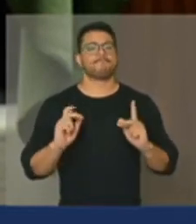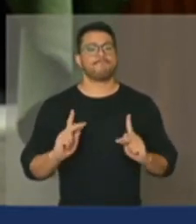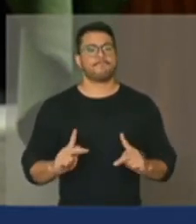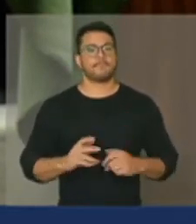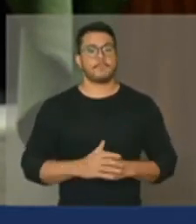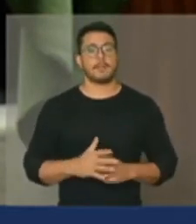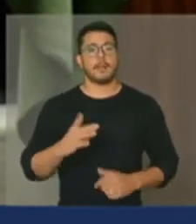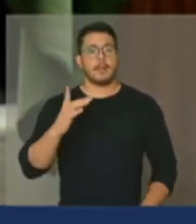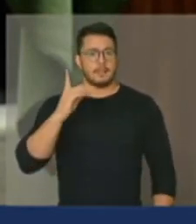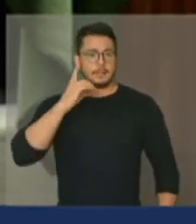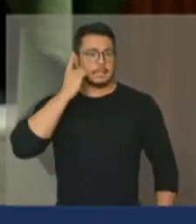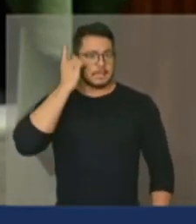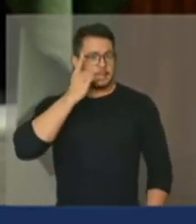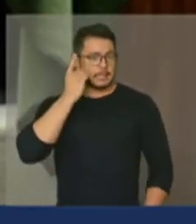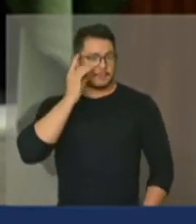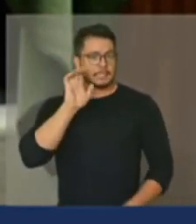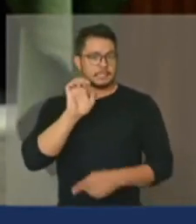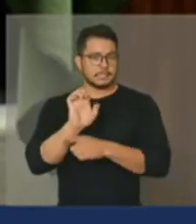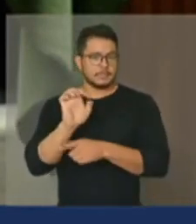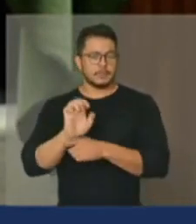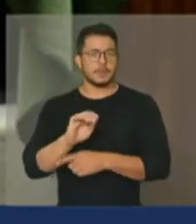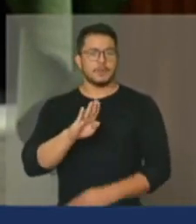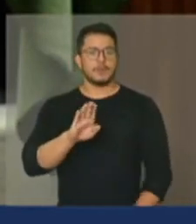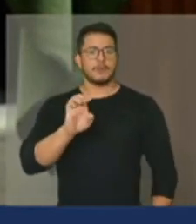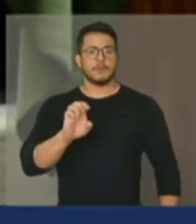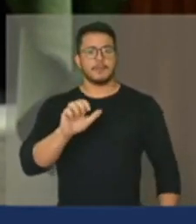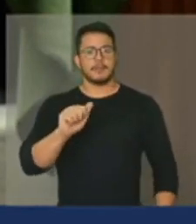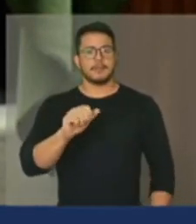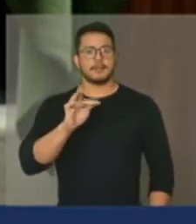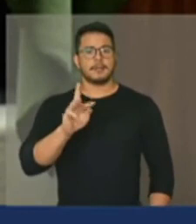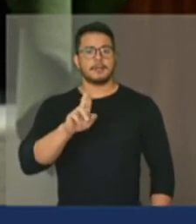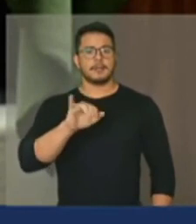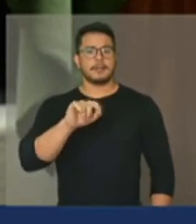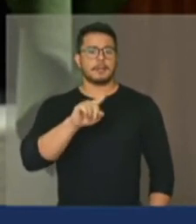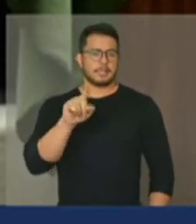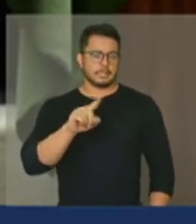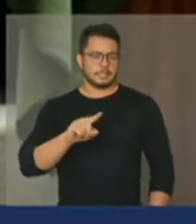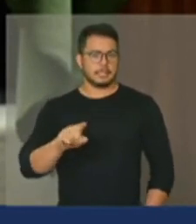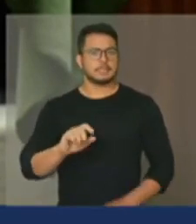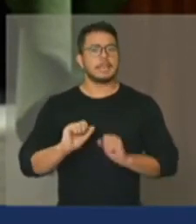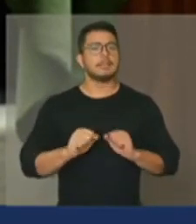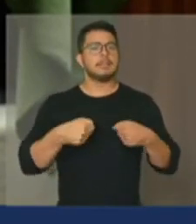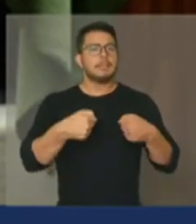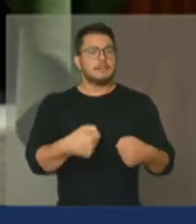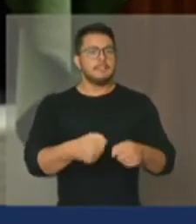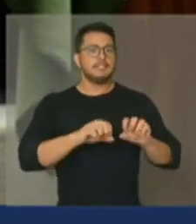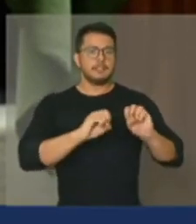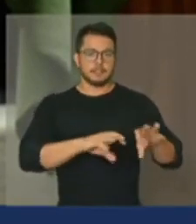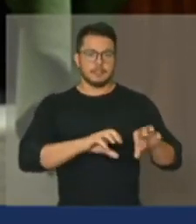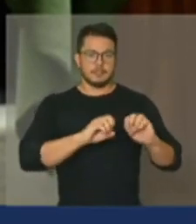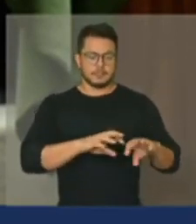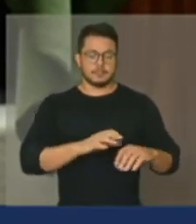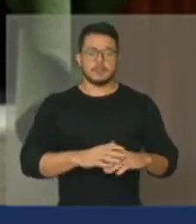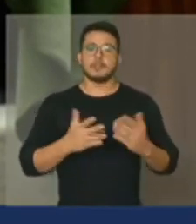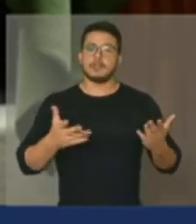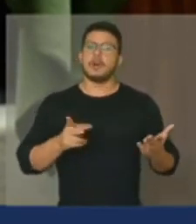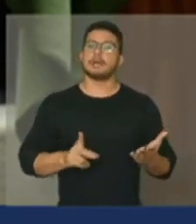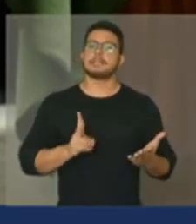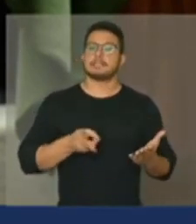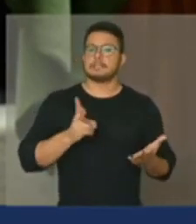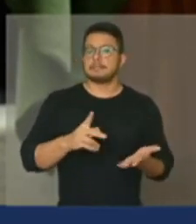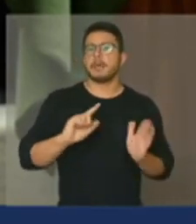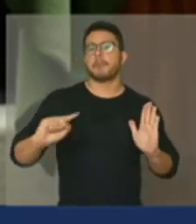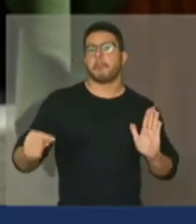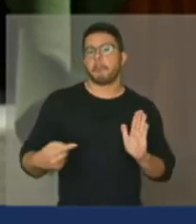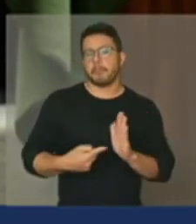da educação e, como tal, ela faz várias denúncias justas em relação ao governo do Estado. O governador Zema quer